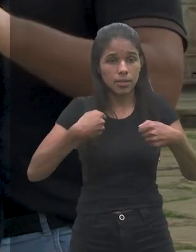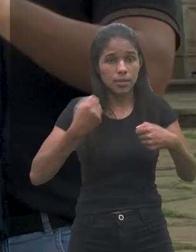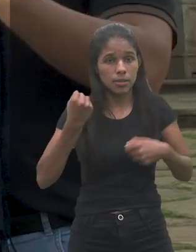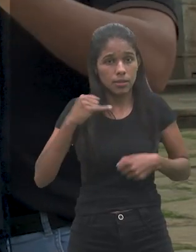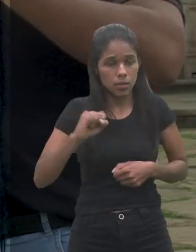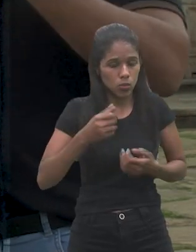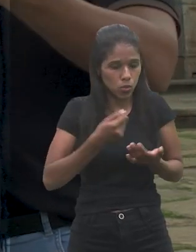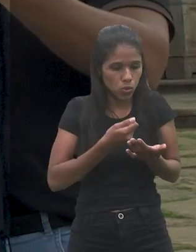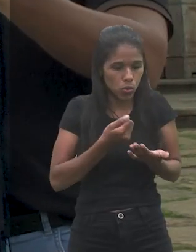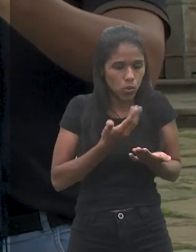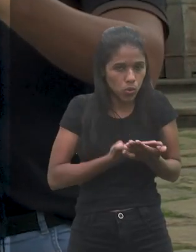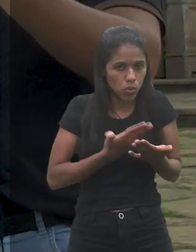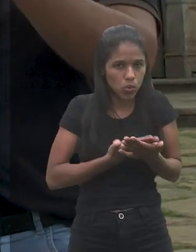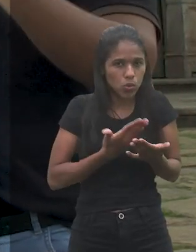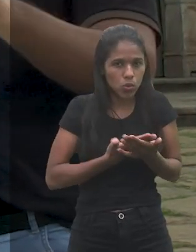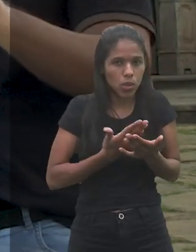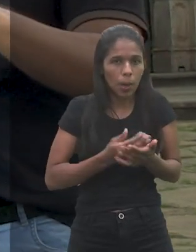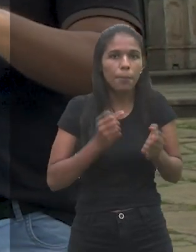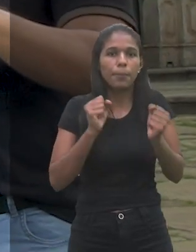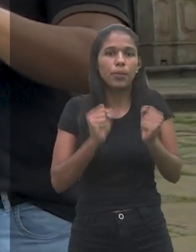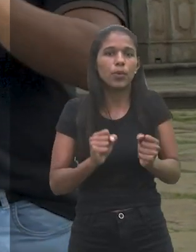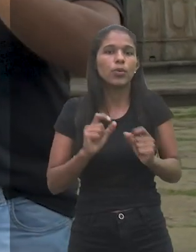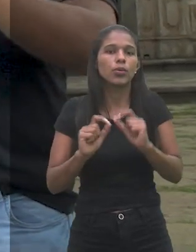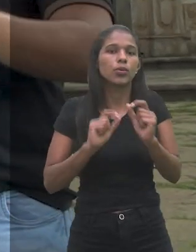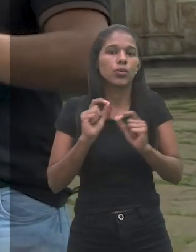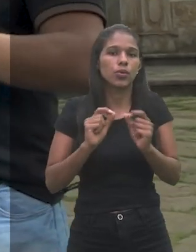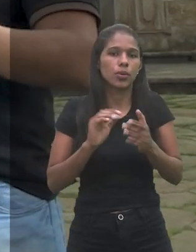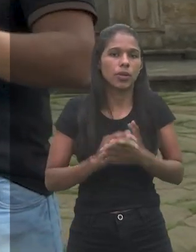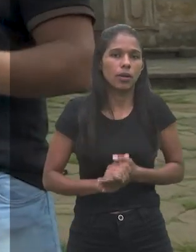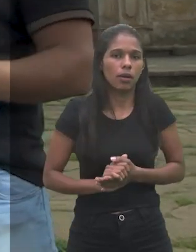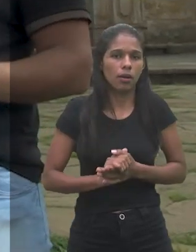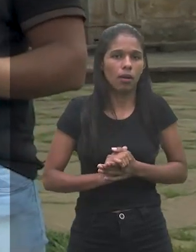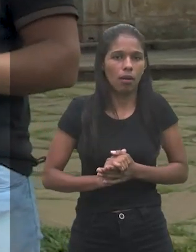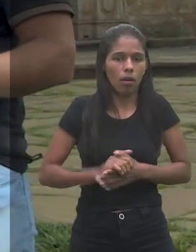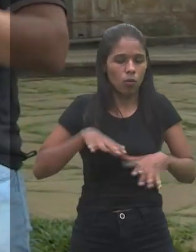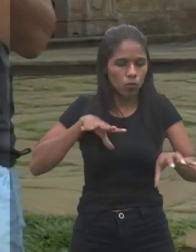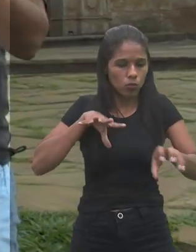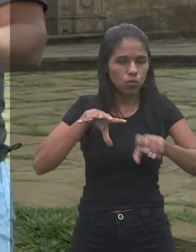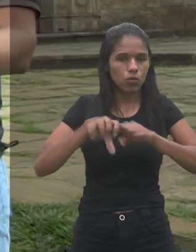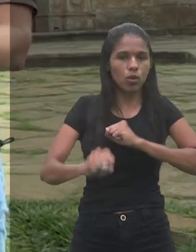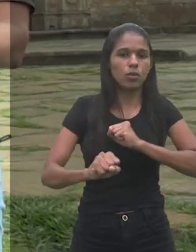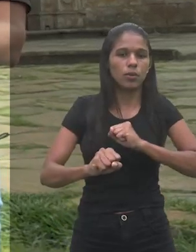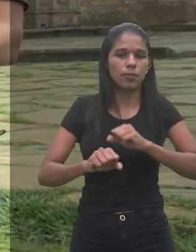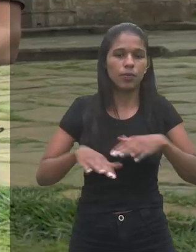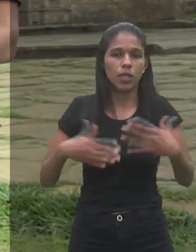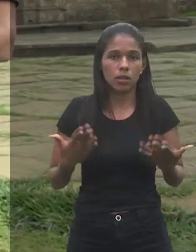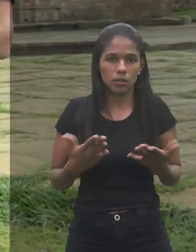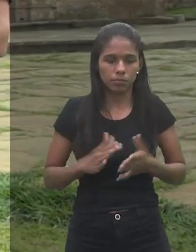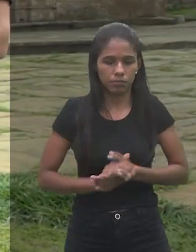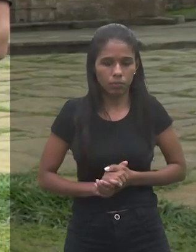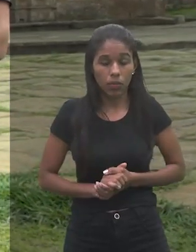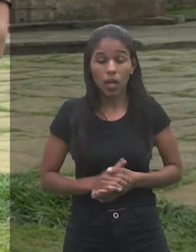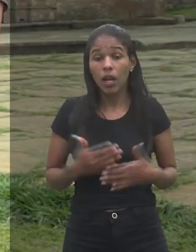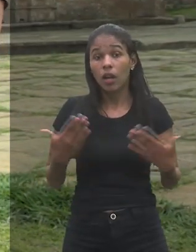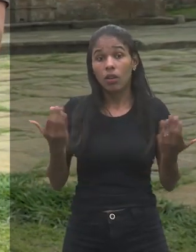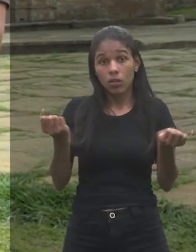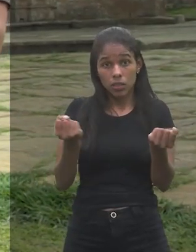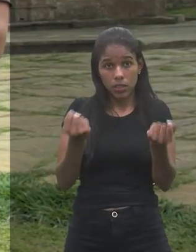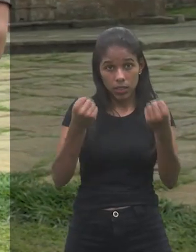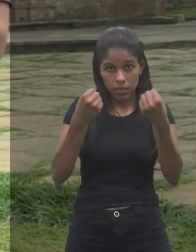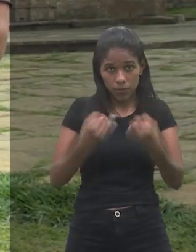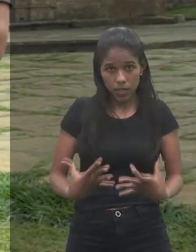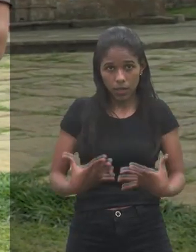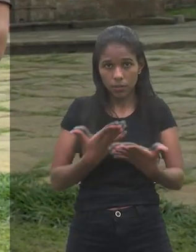Só fazendo uma parte para os nossos alunos entenderem, nós estamos falando muito do Barroco e do Rococó. O Barroco, ele é um pouco